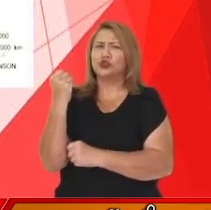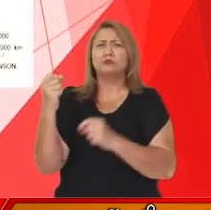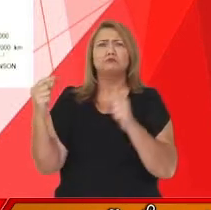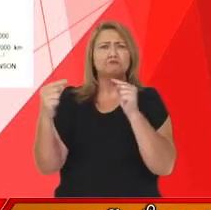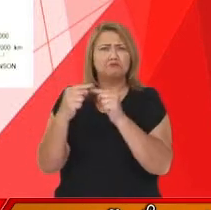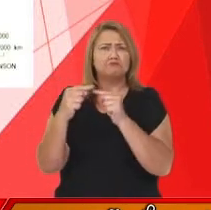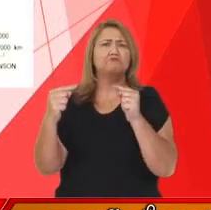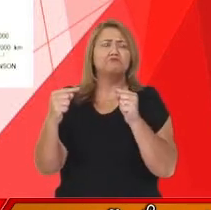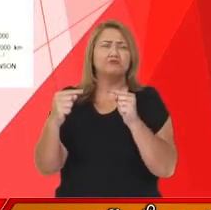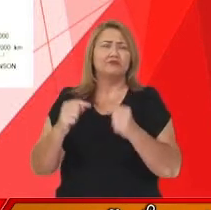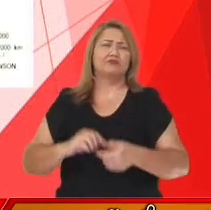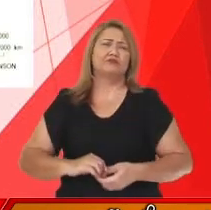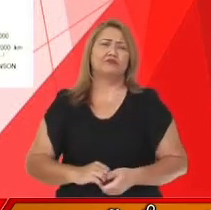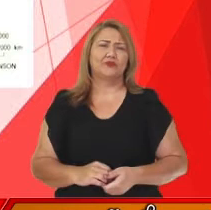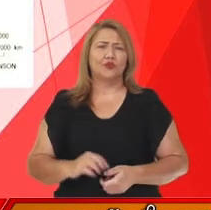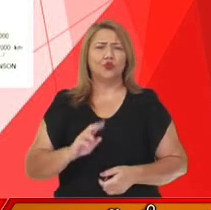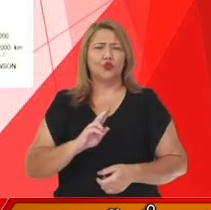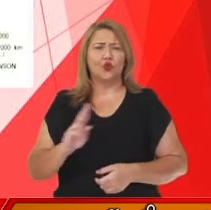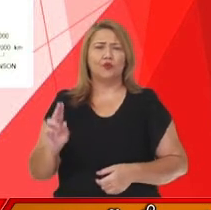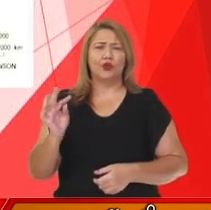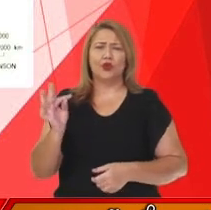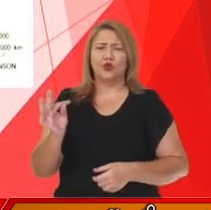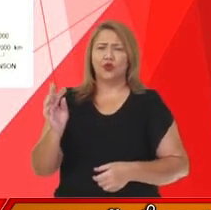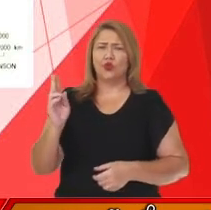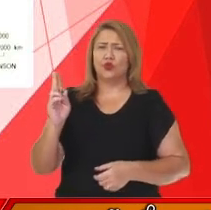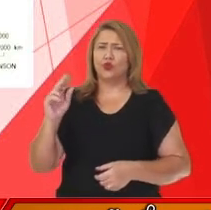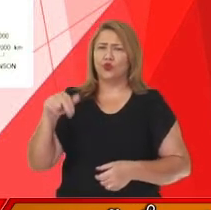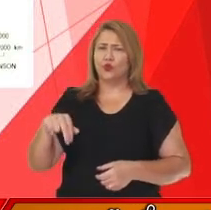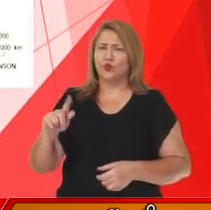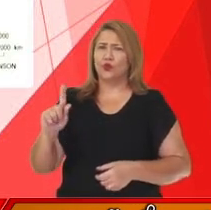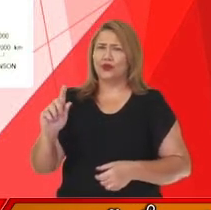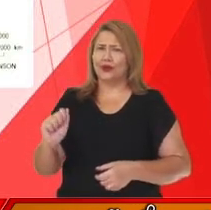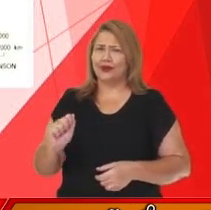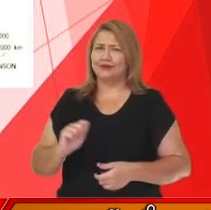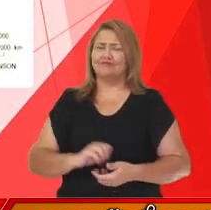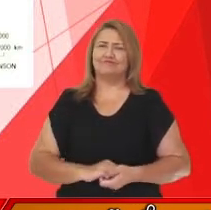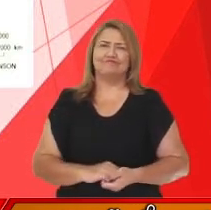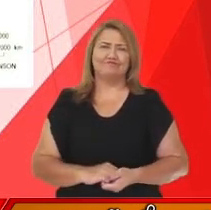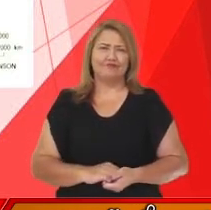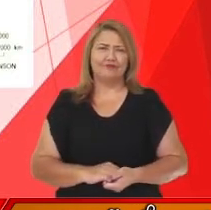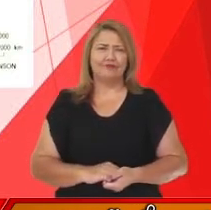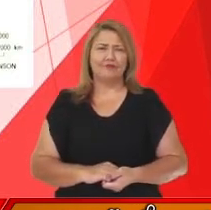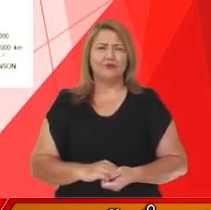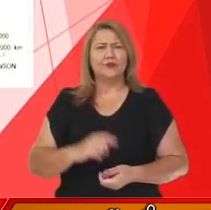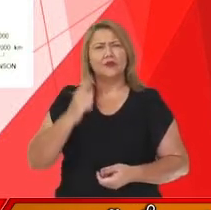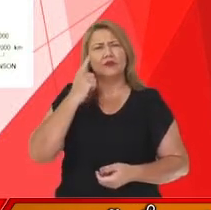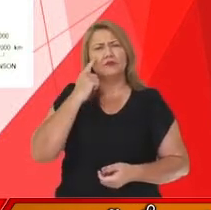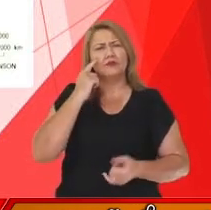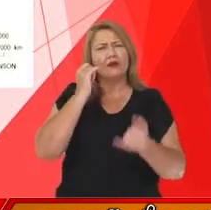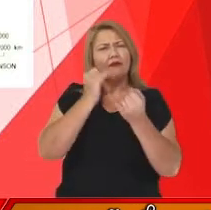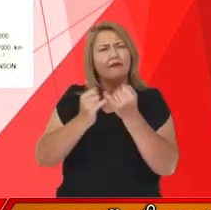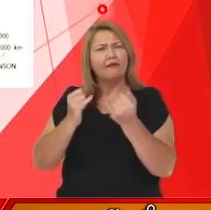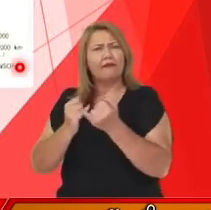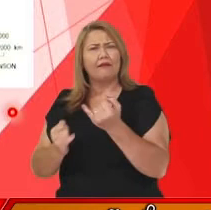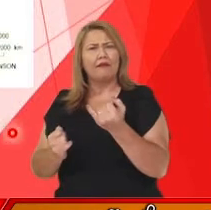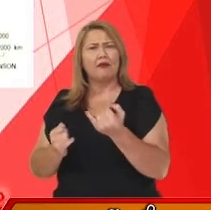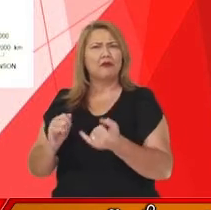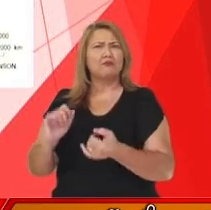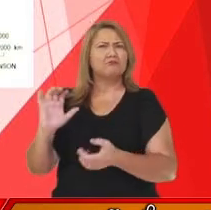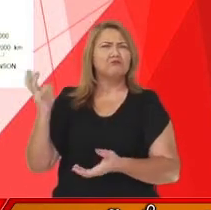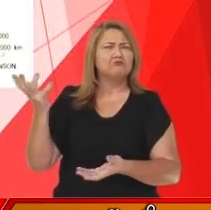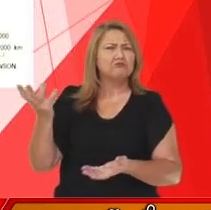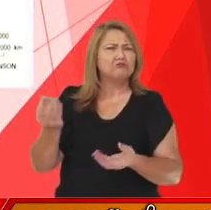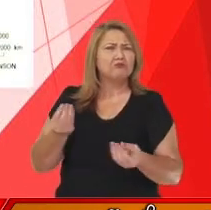clima mais frio bom a as semelhanças de latitude em relação a vegetação e clima não ocorre por acaso